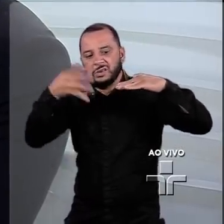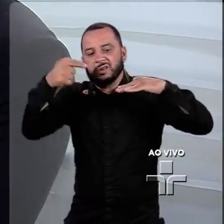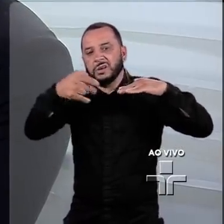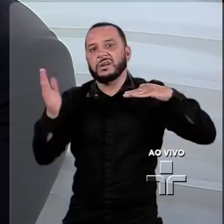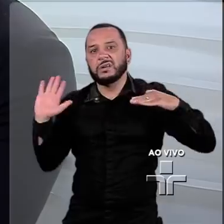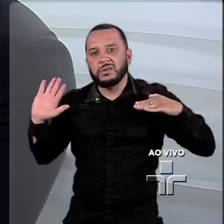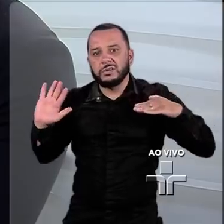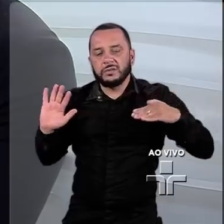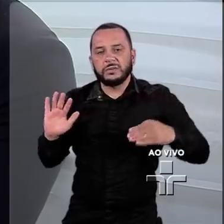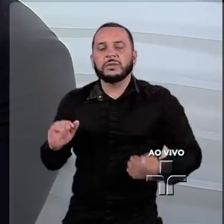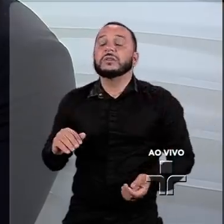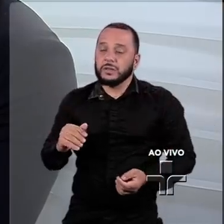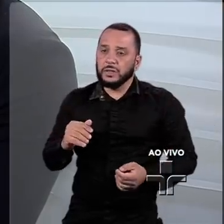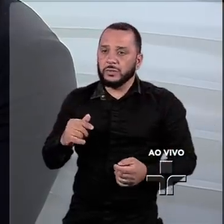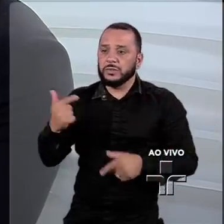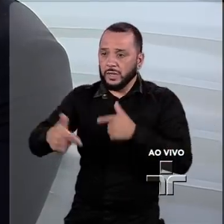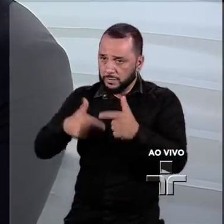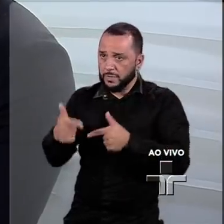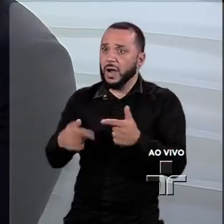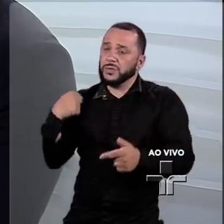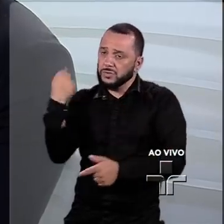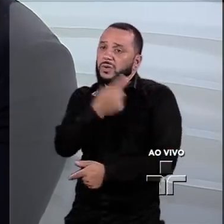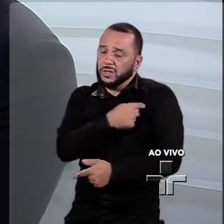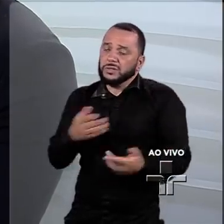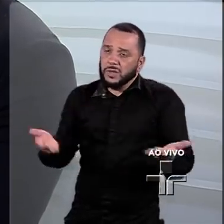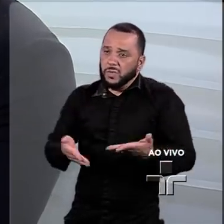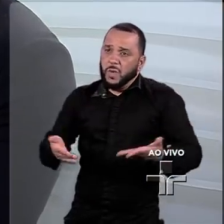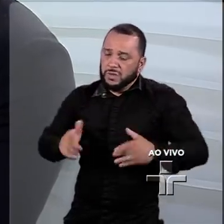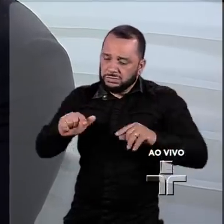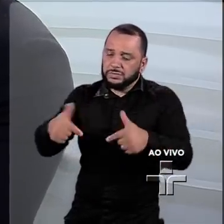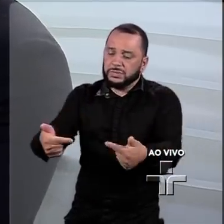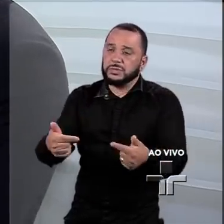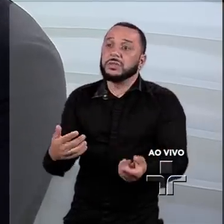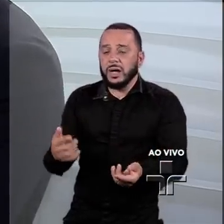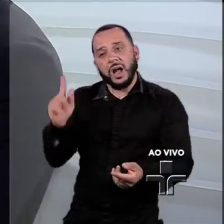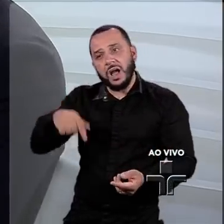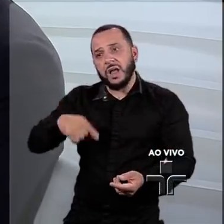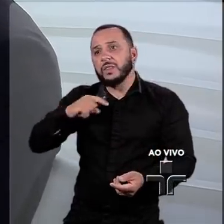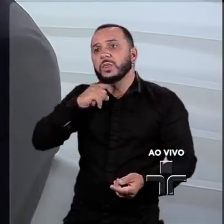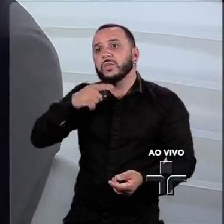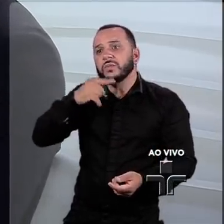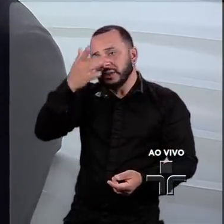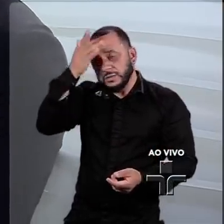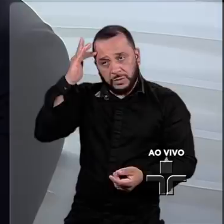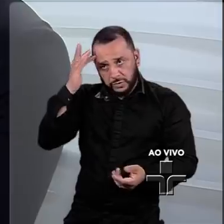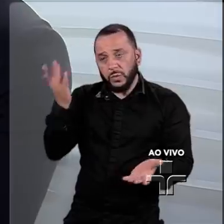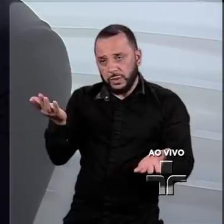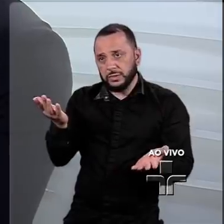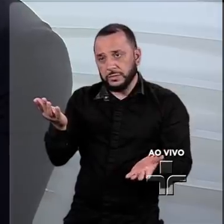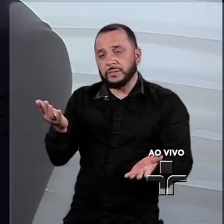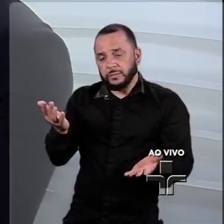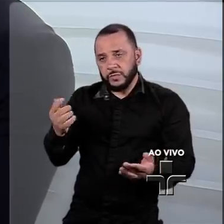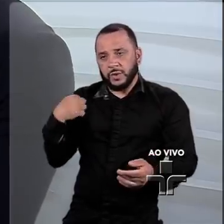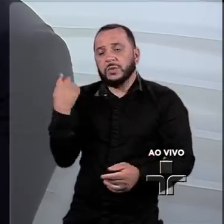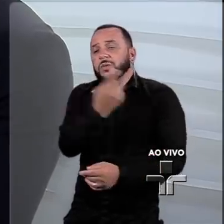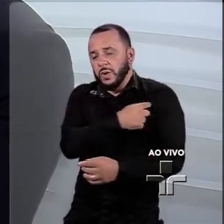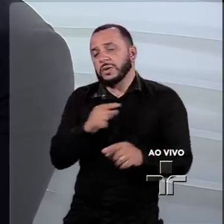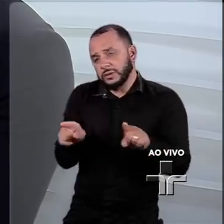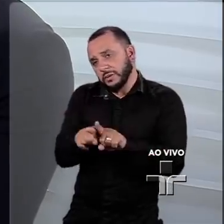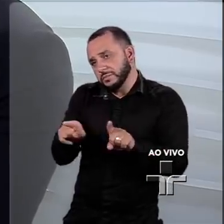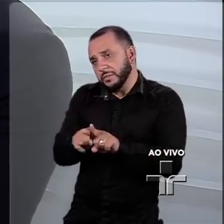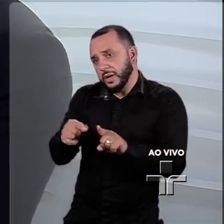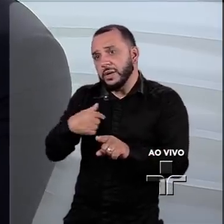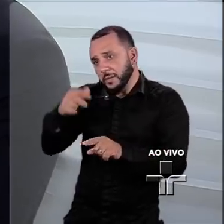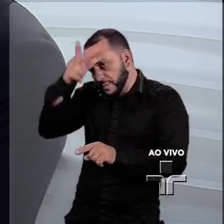agora, porque é essa a resposta que nós queremos dar para a população. Essa é a dúvida das pessoas e essa, portanto, também passa a ser a dúvida